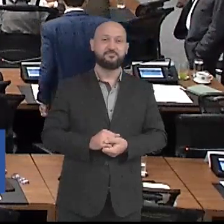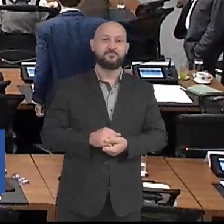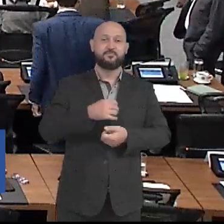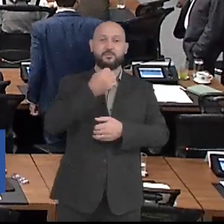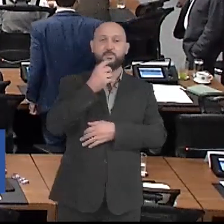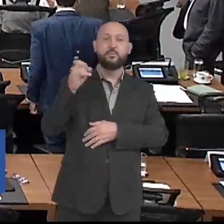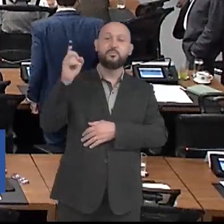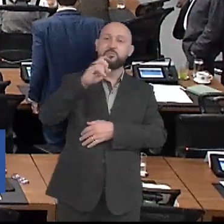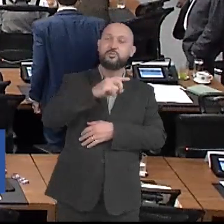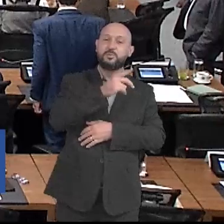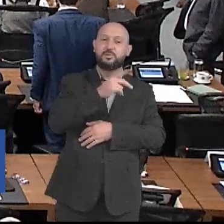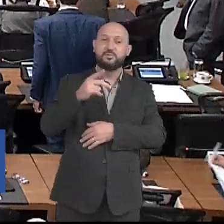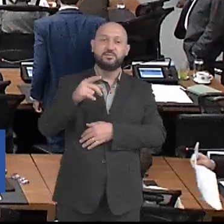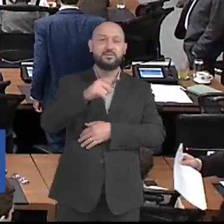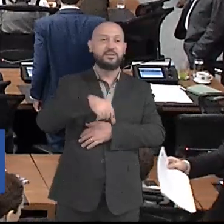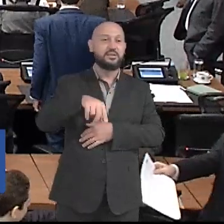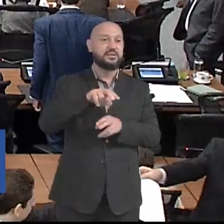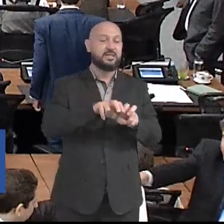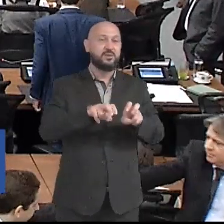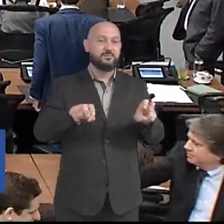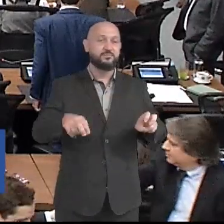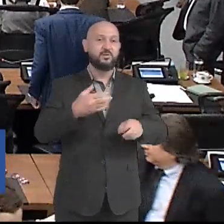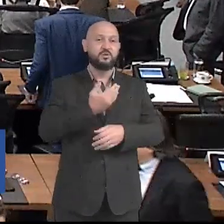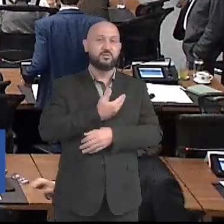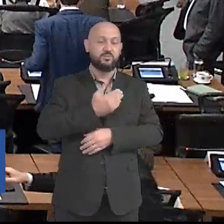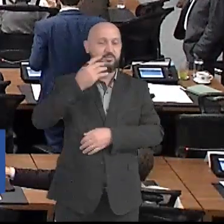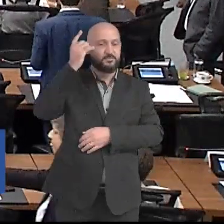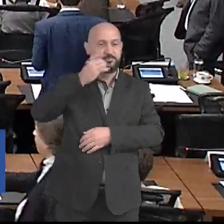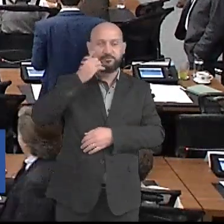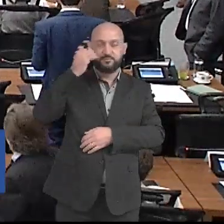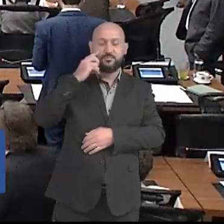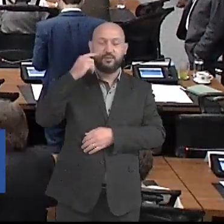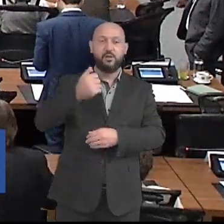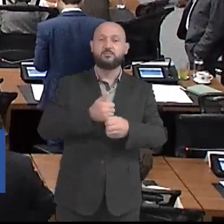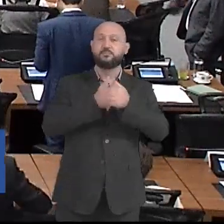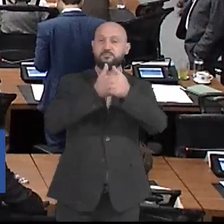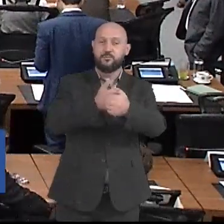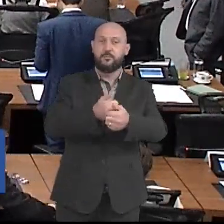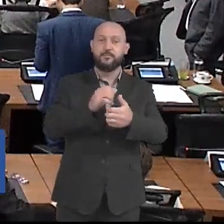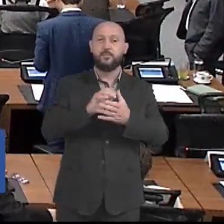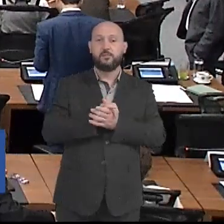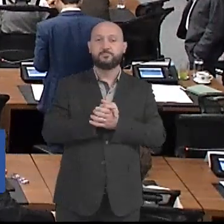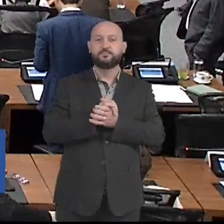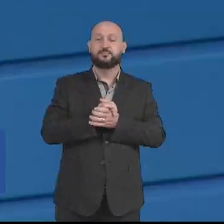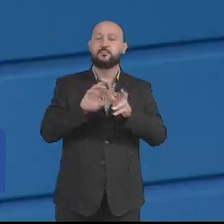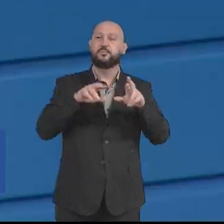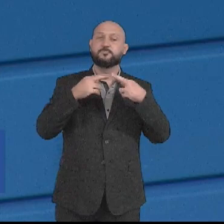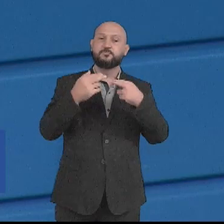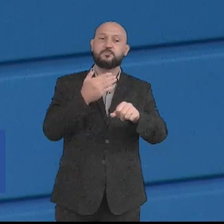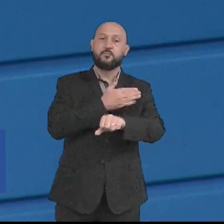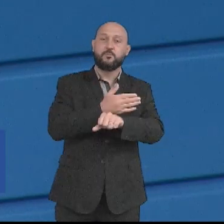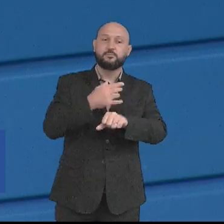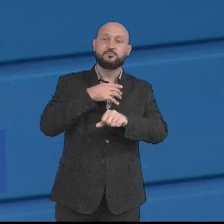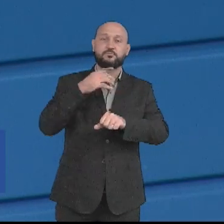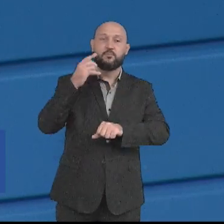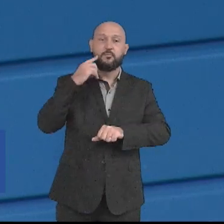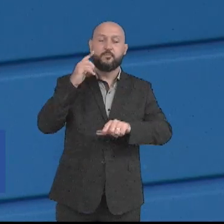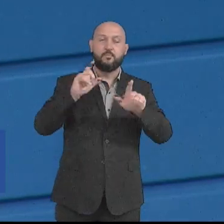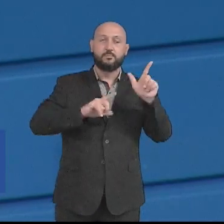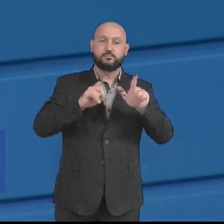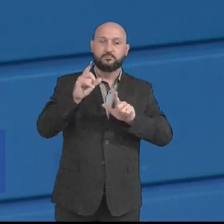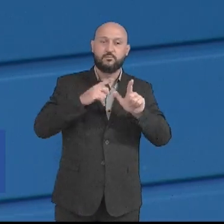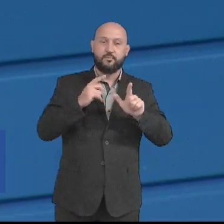Muito bom dia, presidente, integrantes da mesa diretora, colegas parlamentares, público que nos acompanha nesta sessão, pela TV Alemes, Rádio